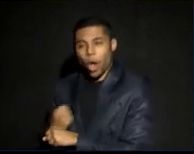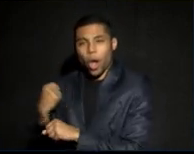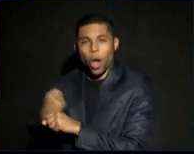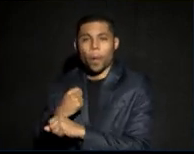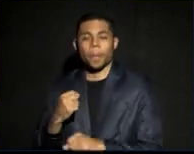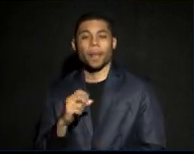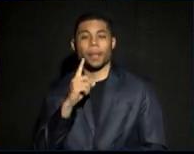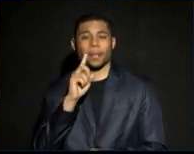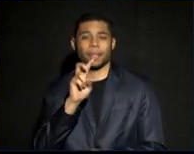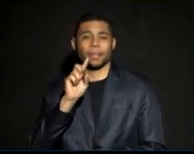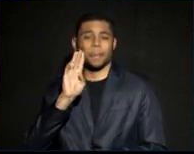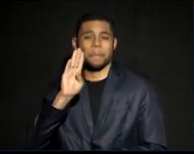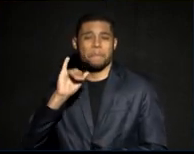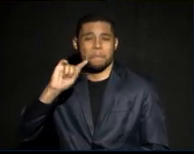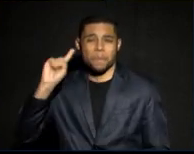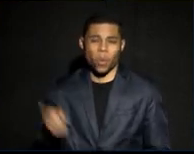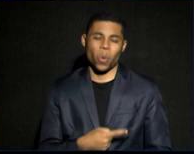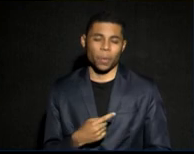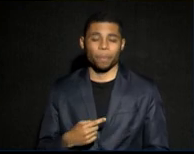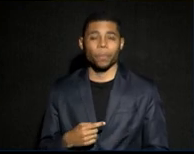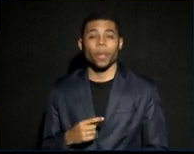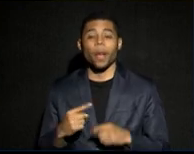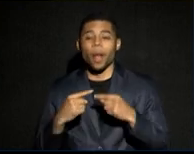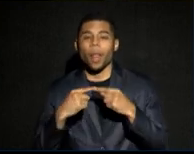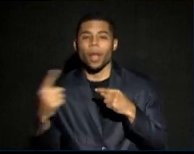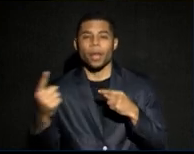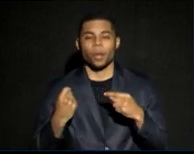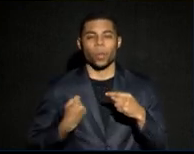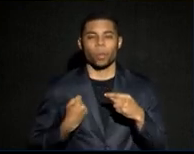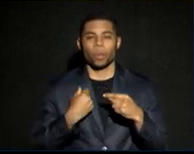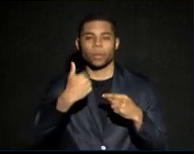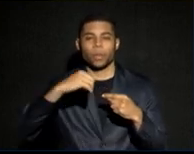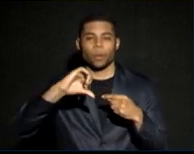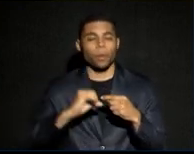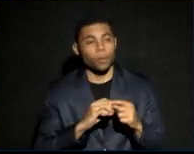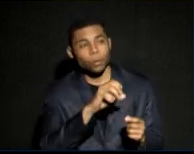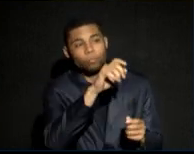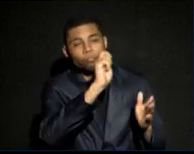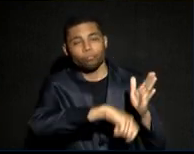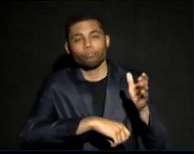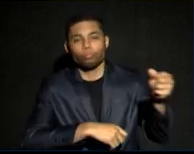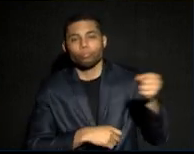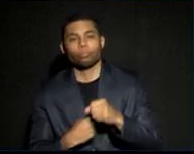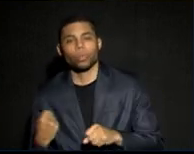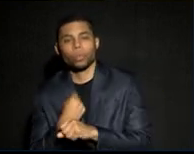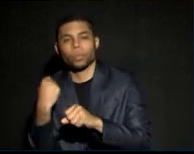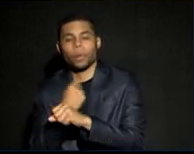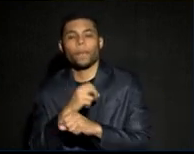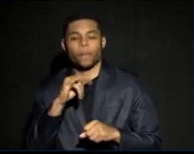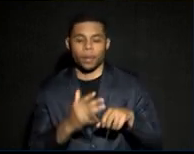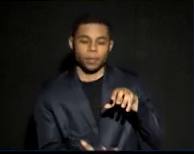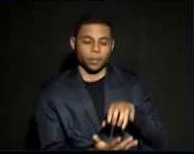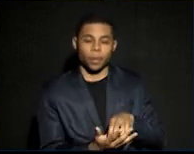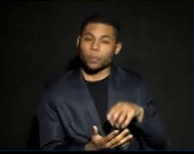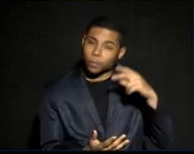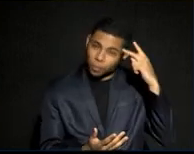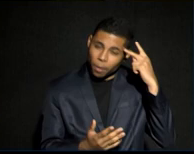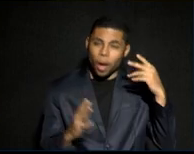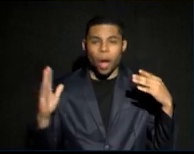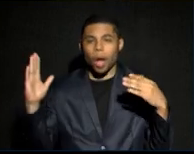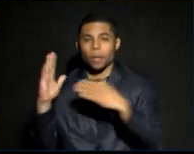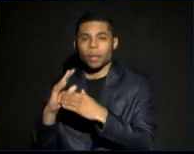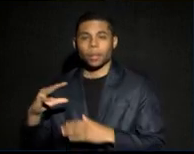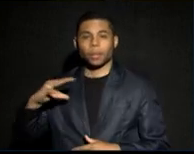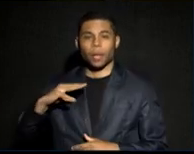que consome 15 bilhões de reais ali a 19 do metrô que nós já contratamos o projeto que é uma nova linha vai ali do centro de São Paulo